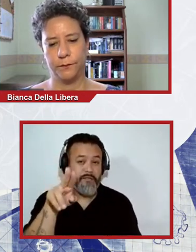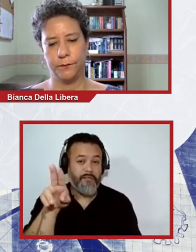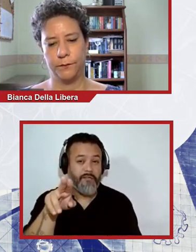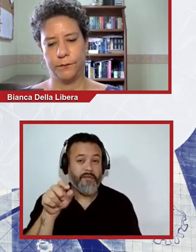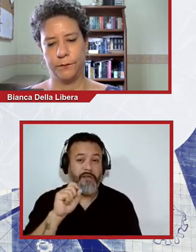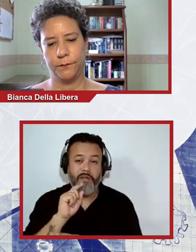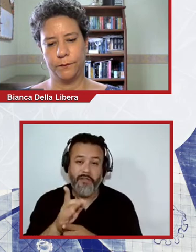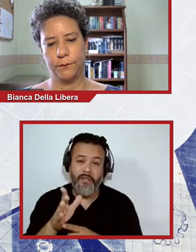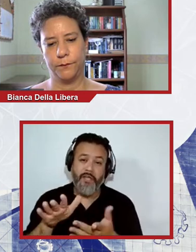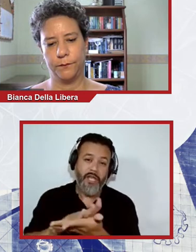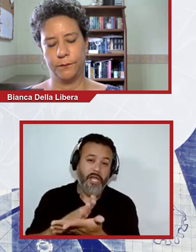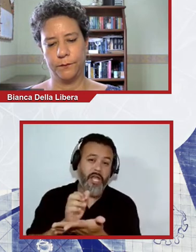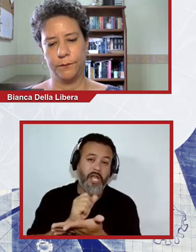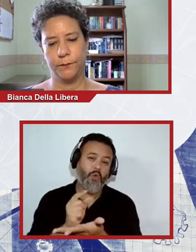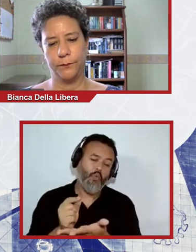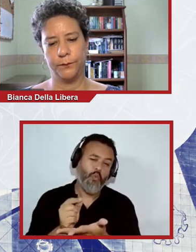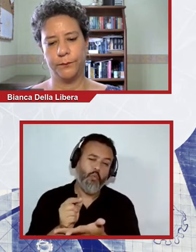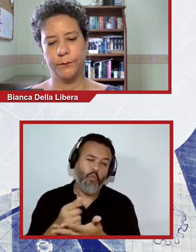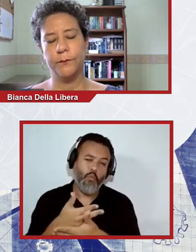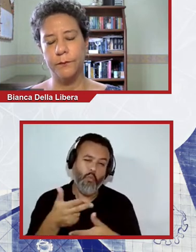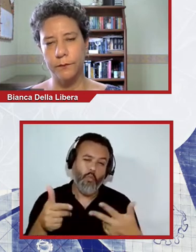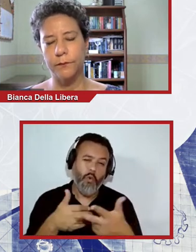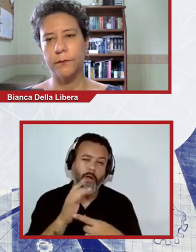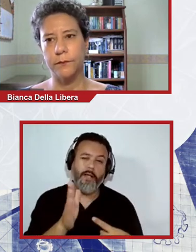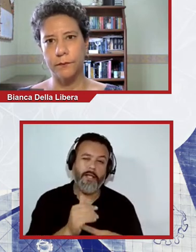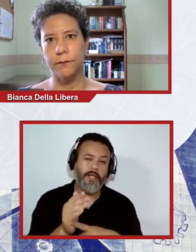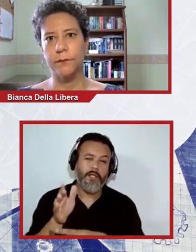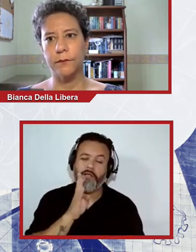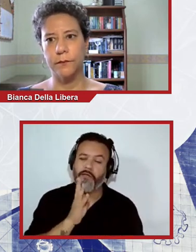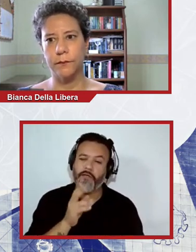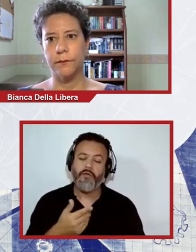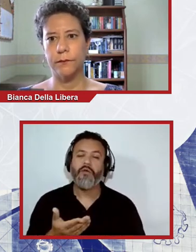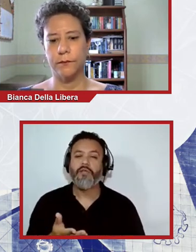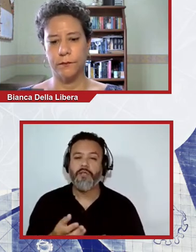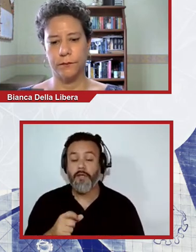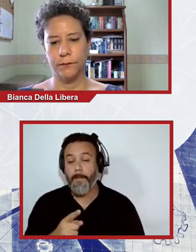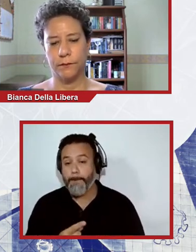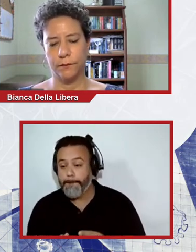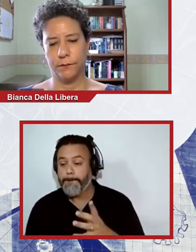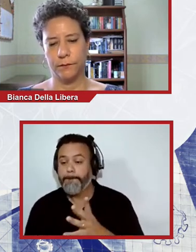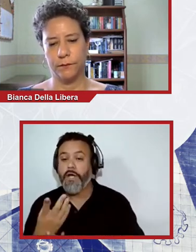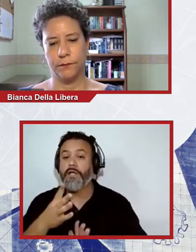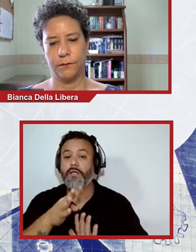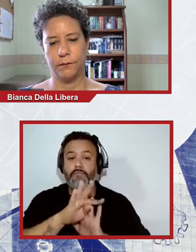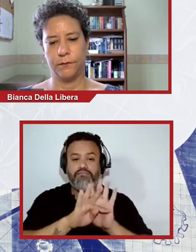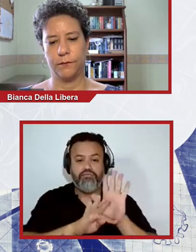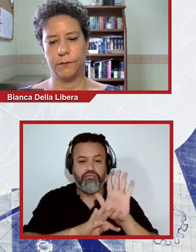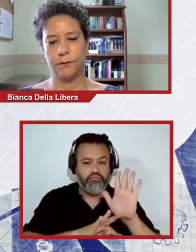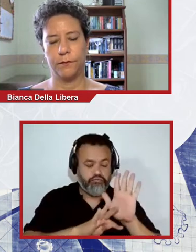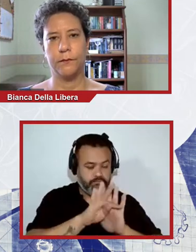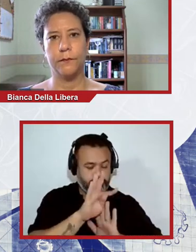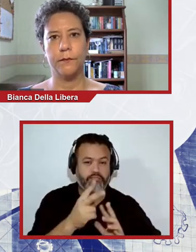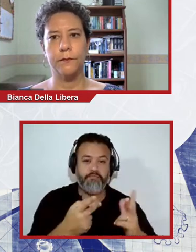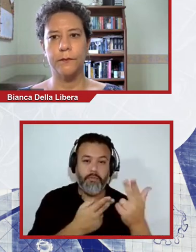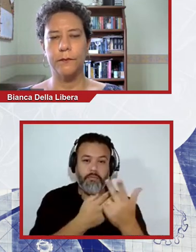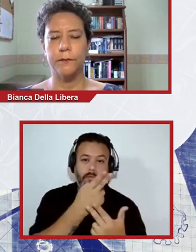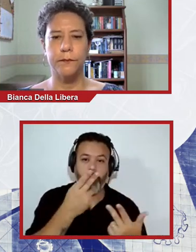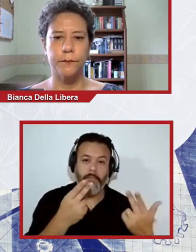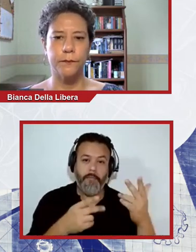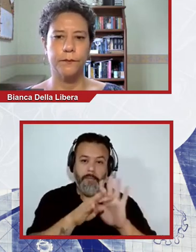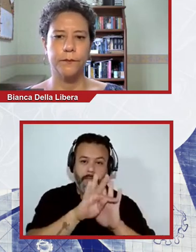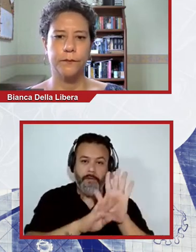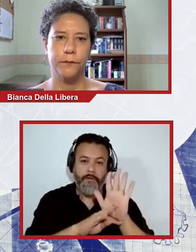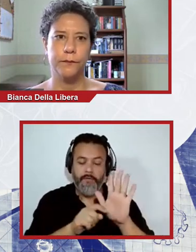que a gente já conhecia de tecnologia para produzir um editor de textos que fosse capaz de cada letra que